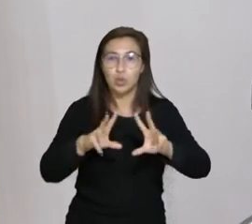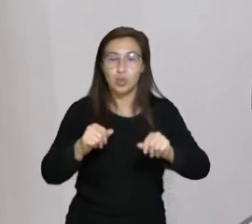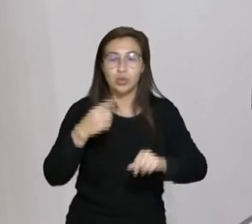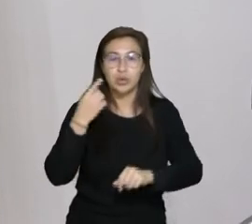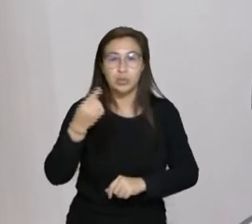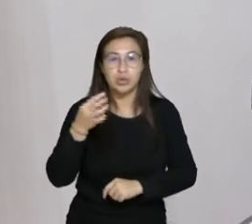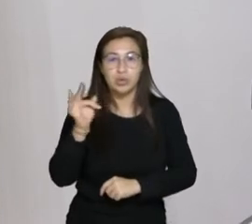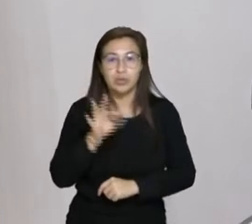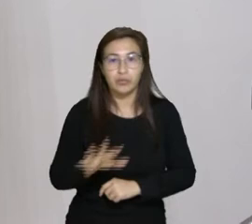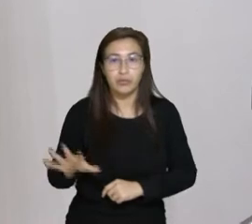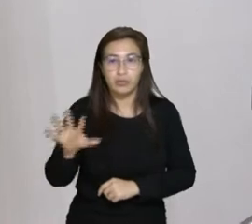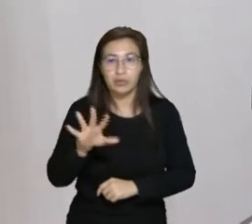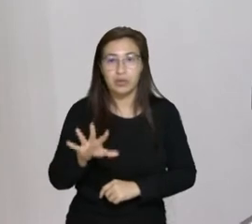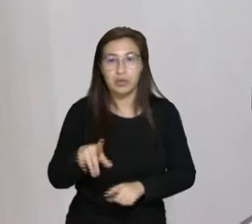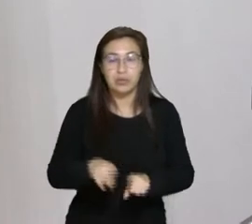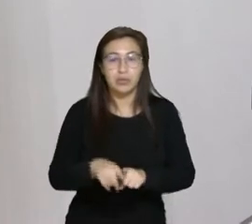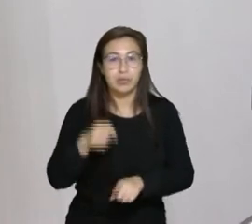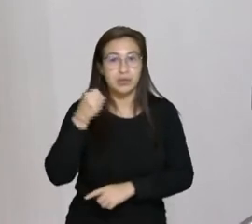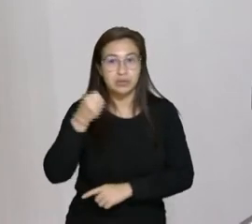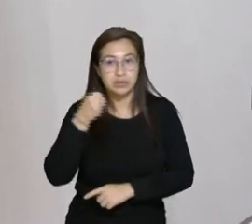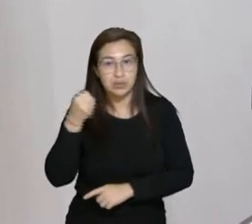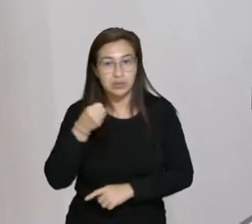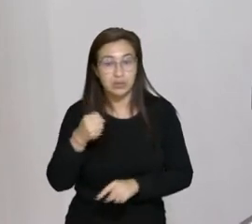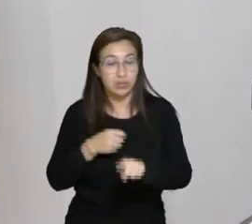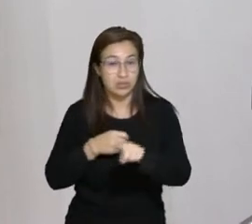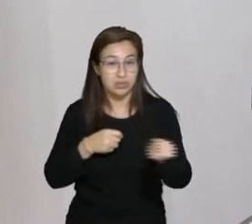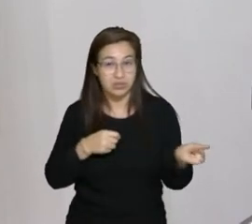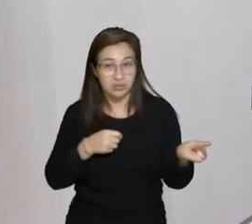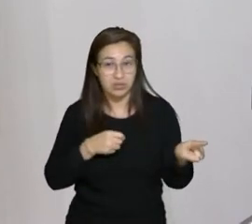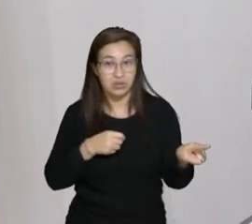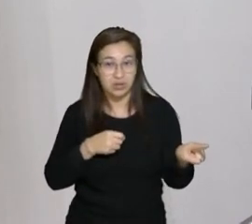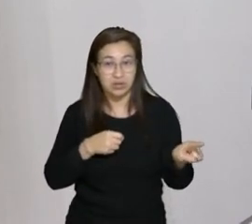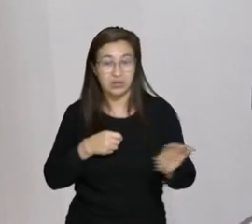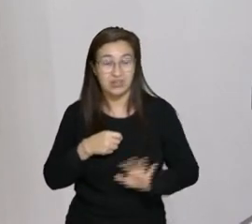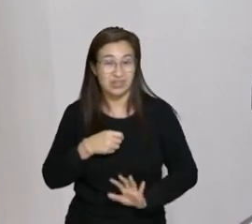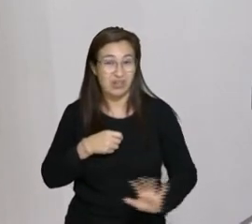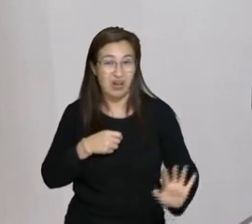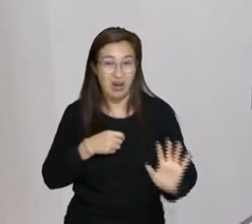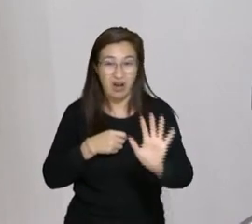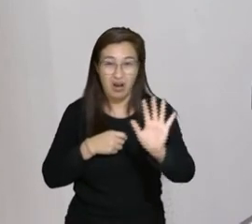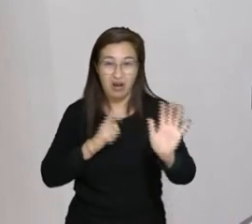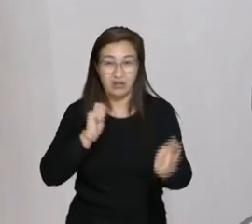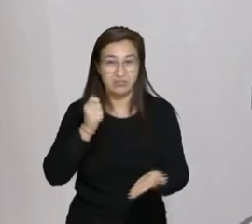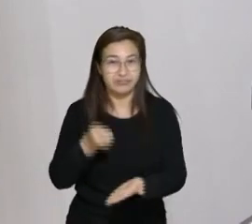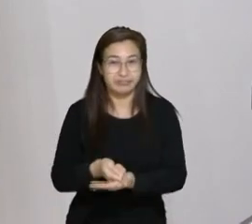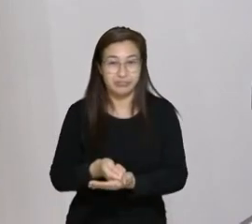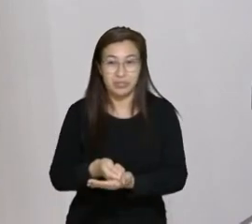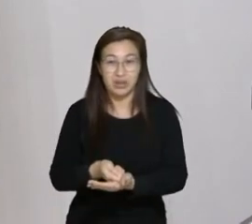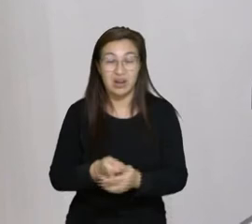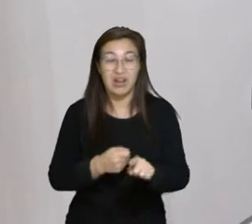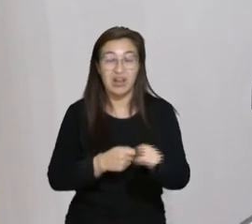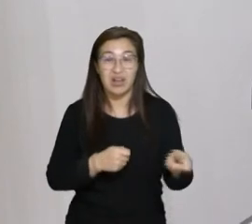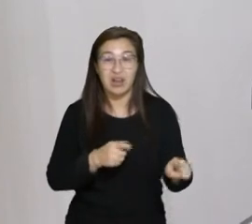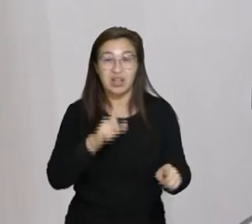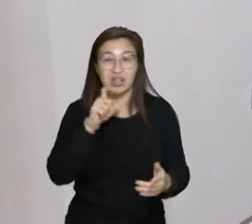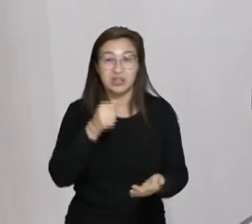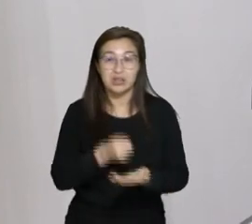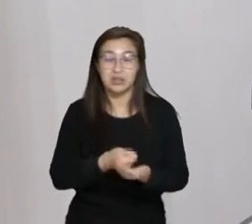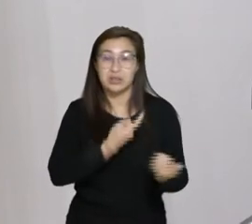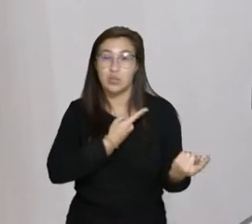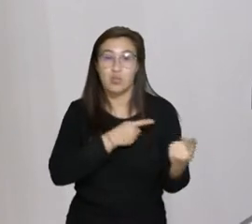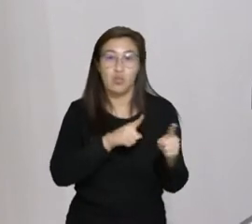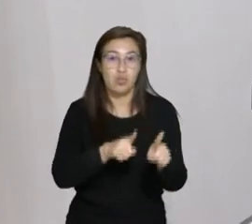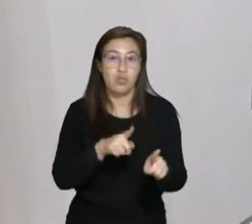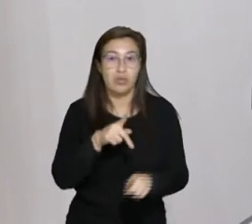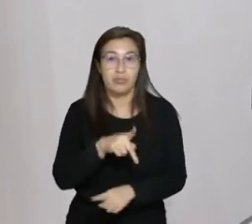e senadores que eles iriam pagar um preço caro e pelo posicionamento contrário eles à espera